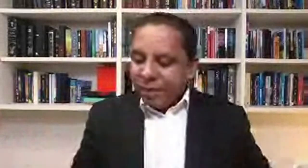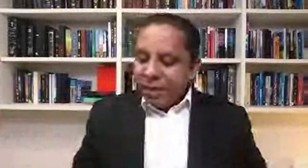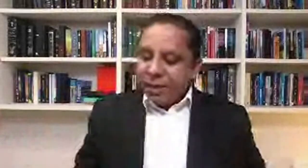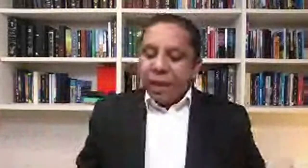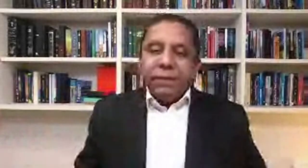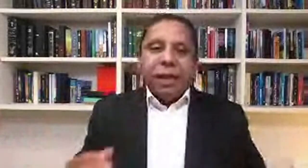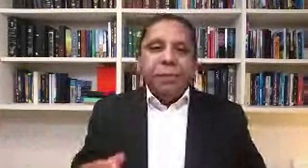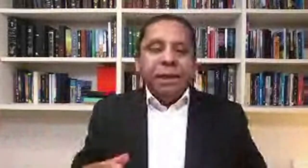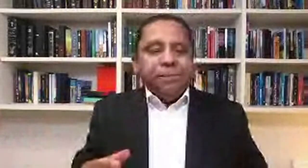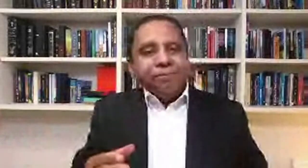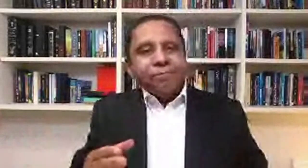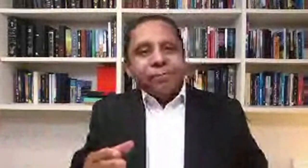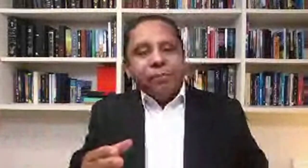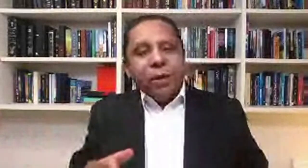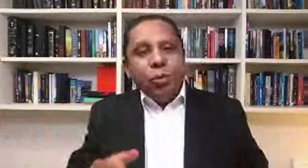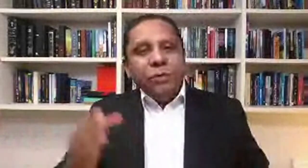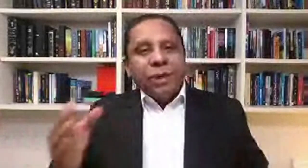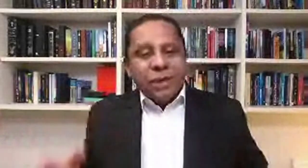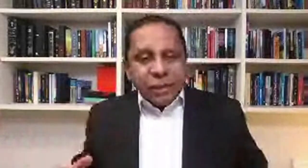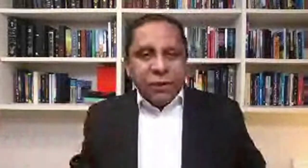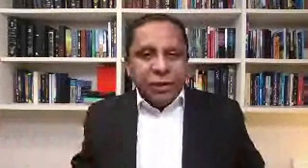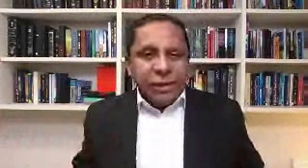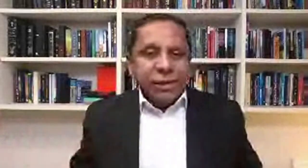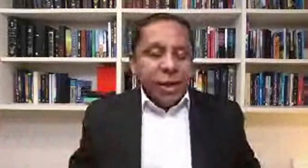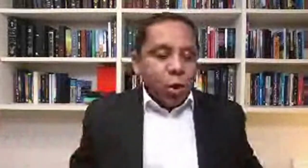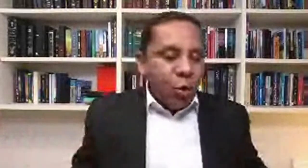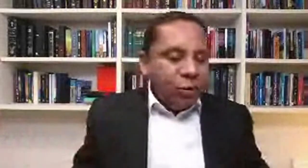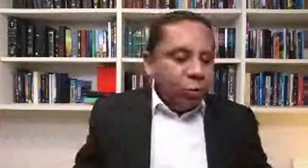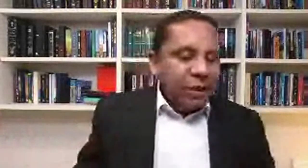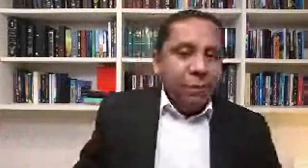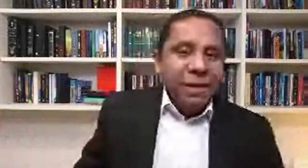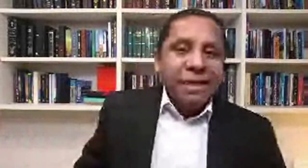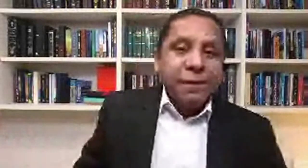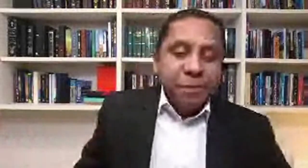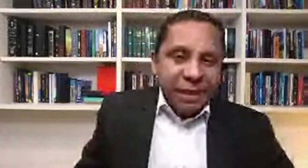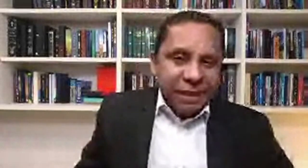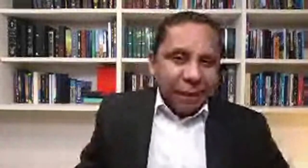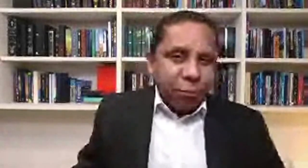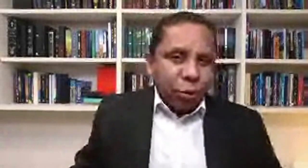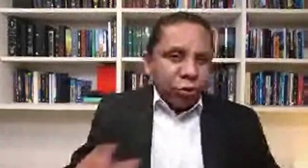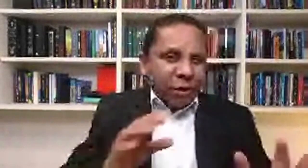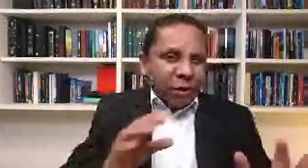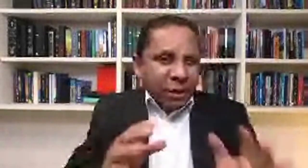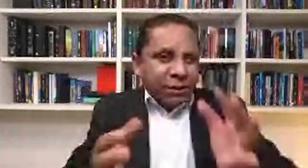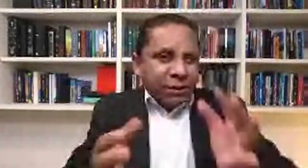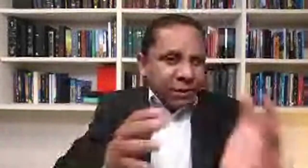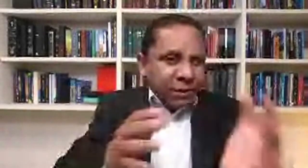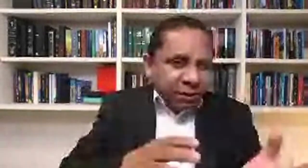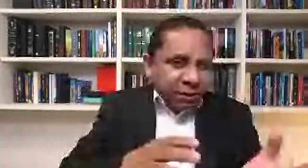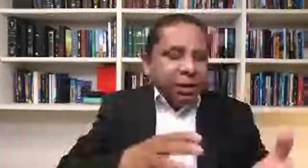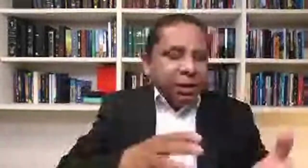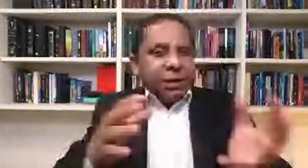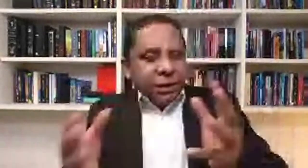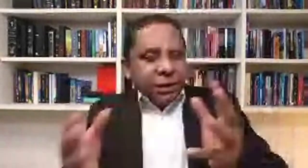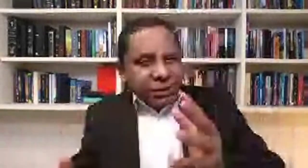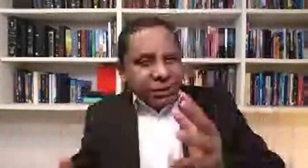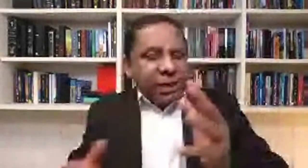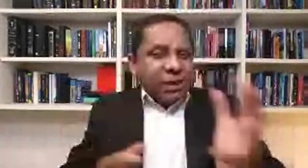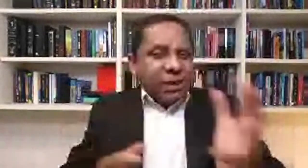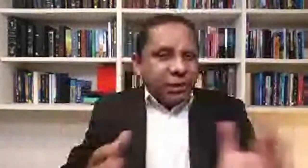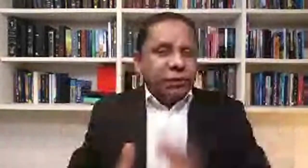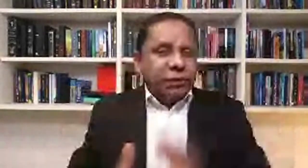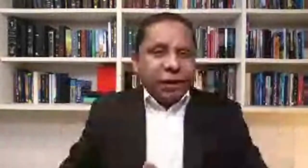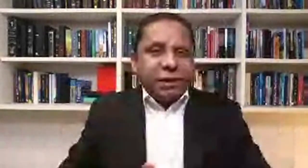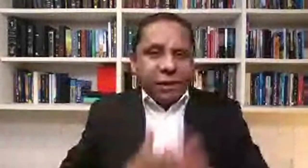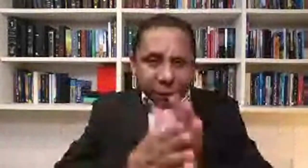mais, e aí termina no ano 323. Quando termina Esmirna, aproximadamente